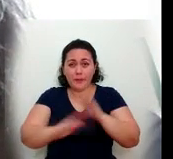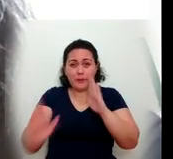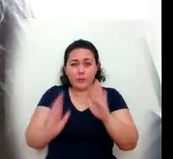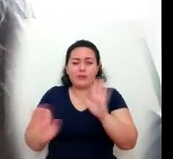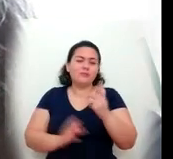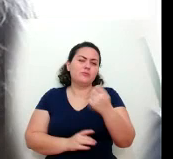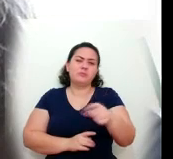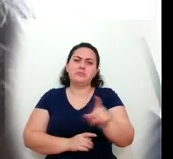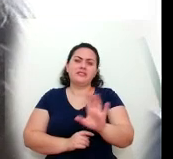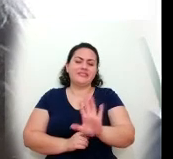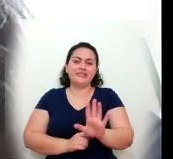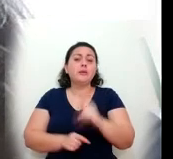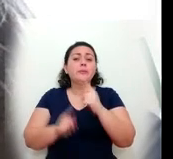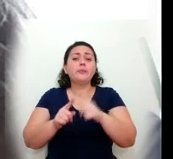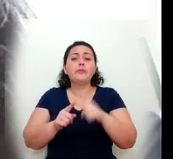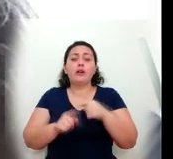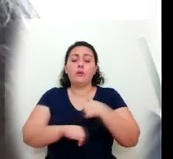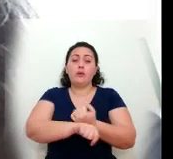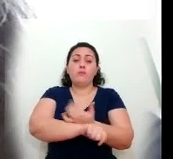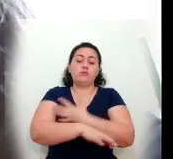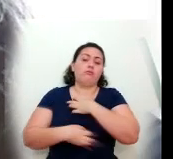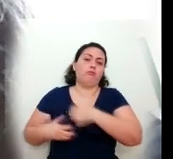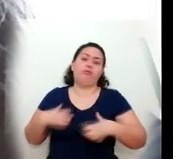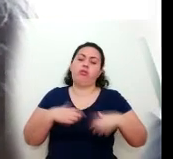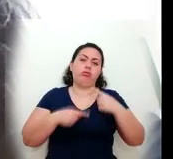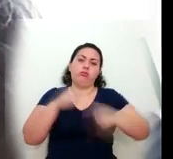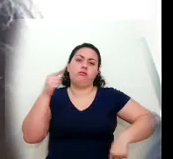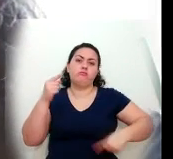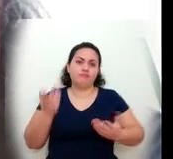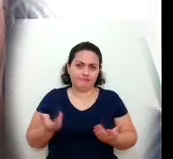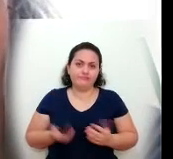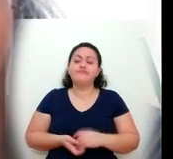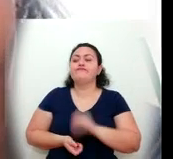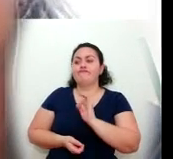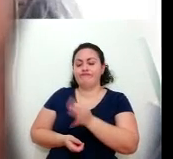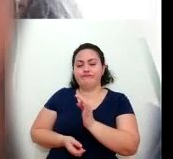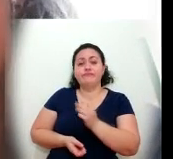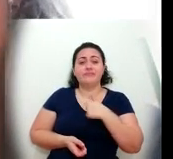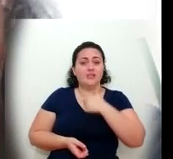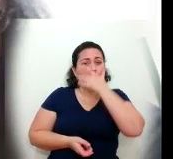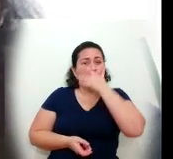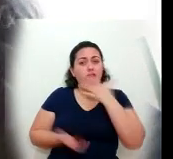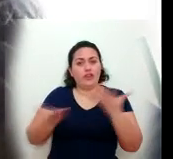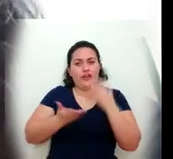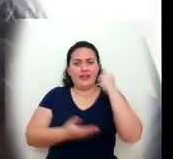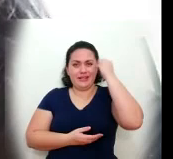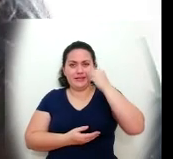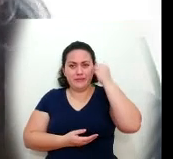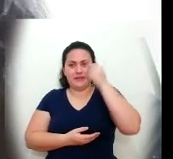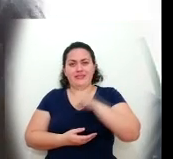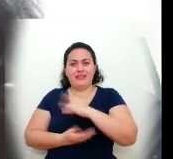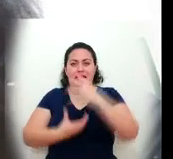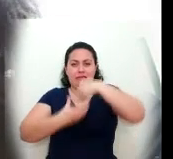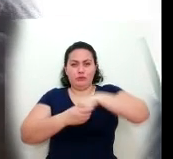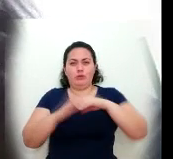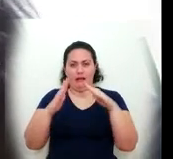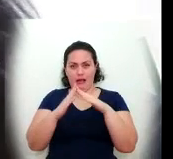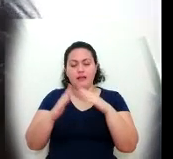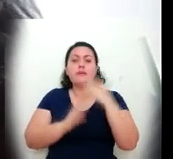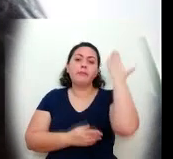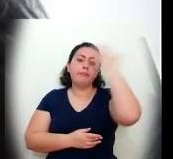dieta não é indicado exatamente por isso, porque desregula emocionalmente. E eu acho que nessa experiência que a gente